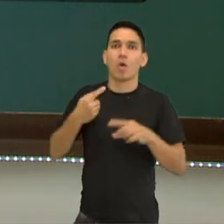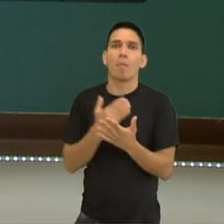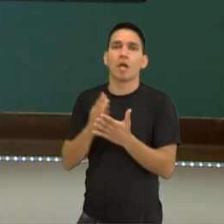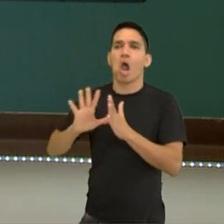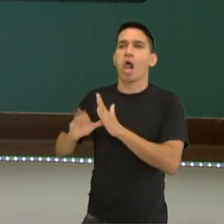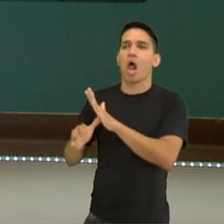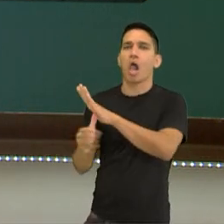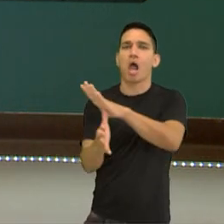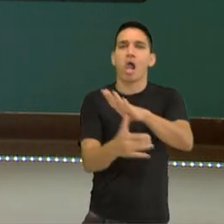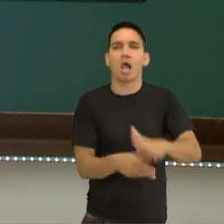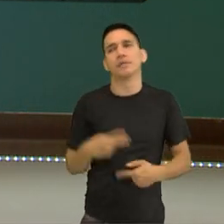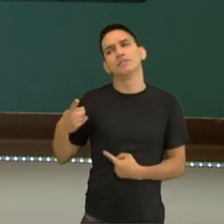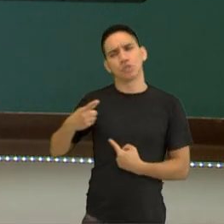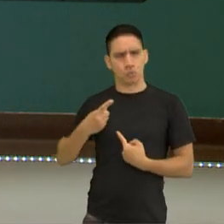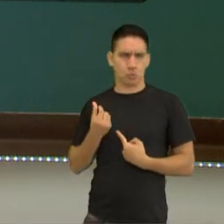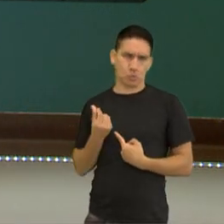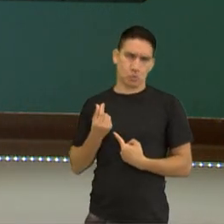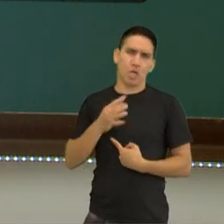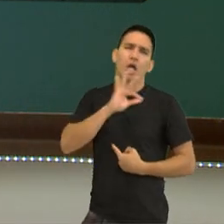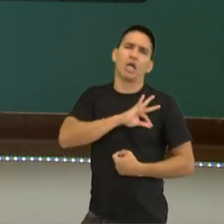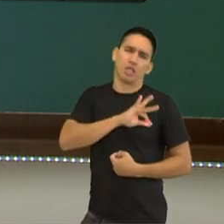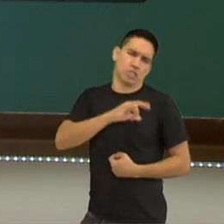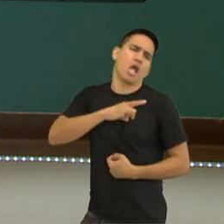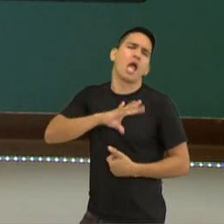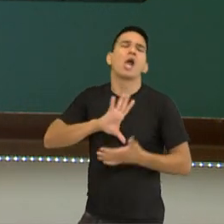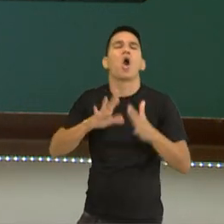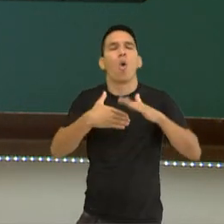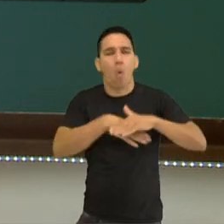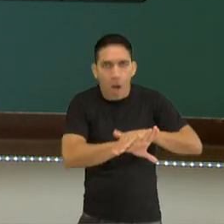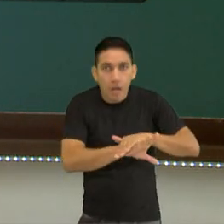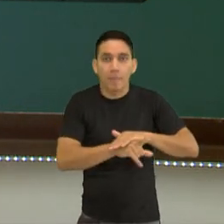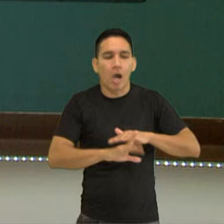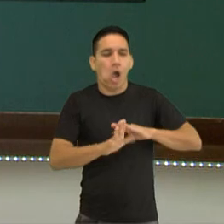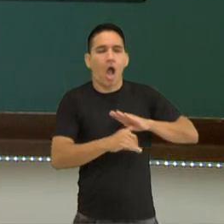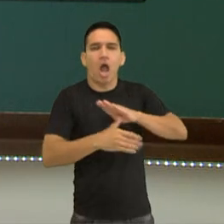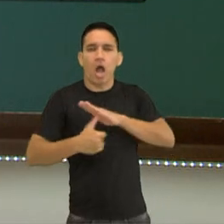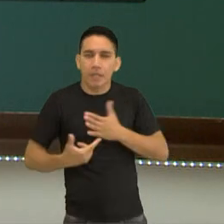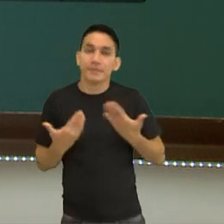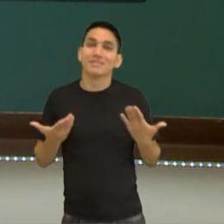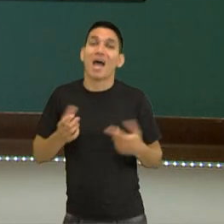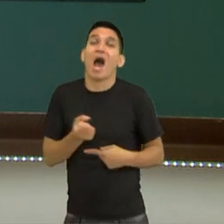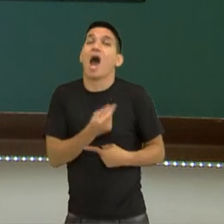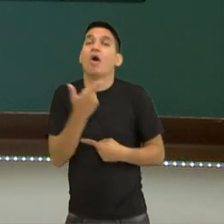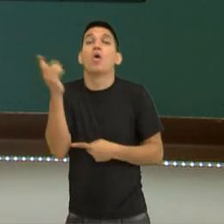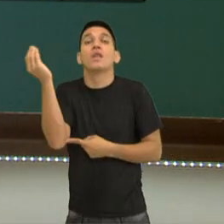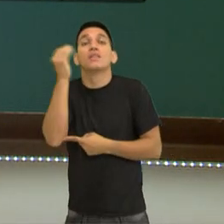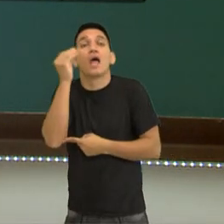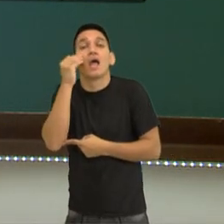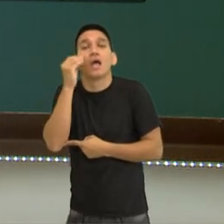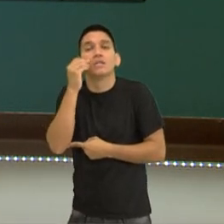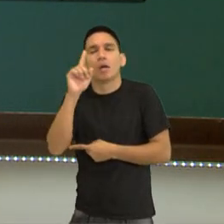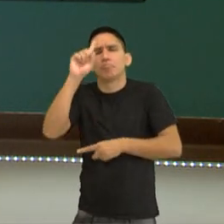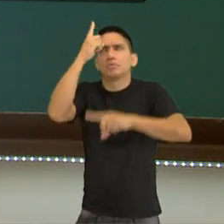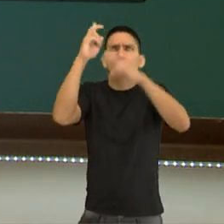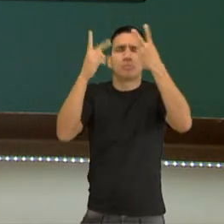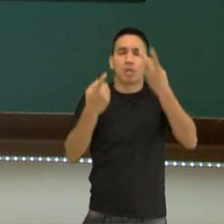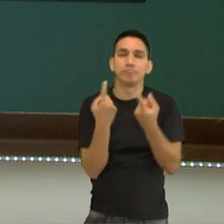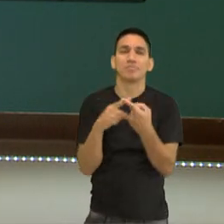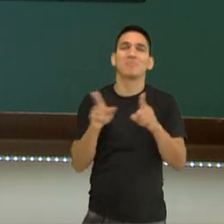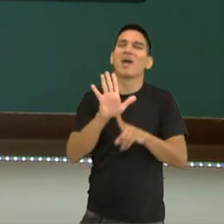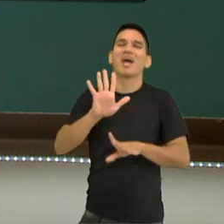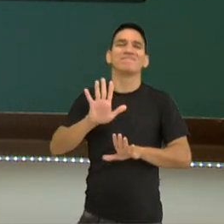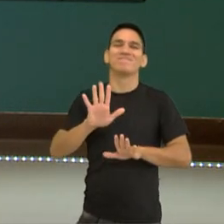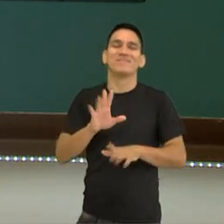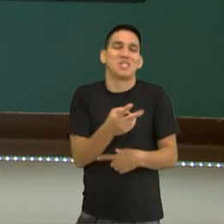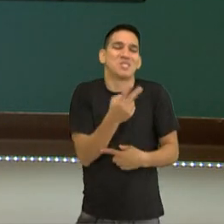ele tinha o dinheirinho, que já tinha um dinheirinho bom naquela época, passaram a mão lá e alguns até tentaram reproduzir, mas do segundo